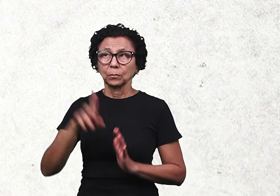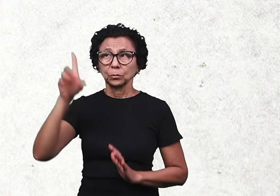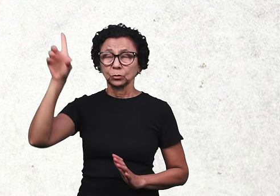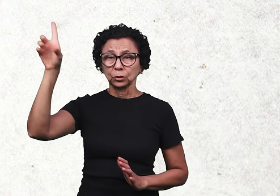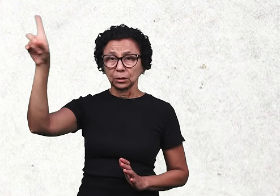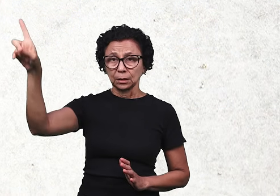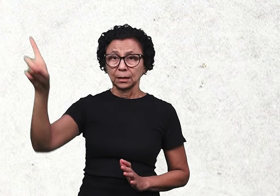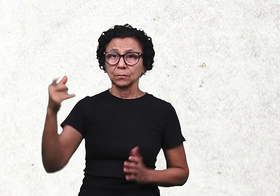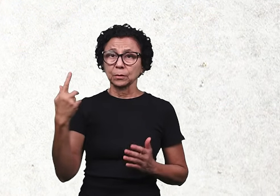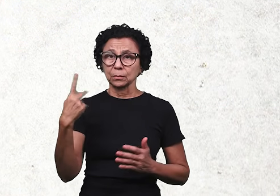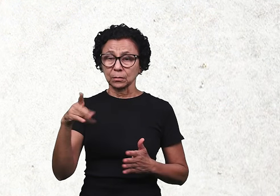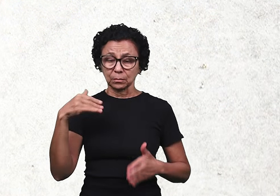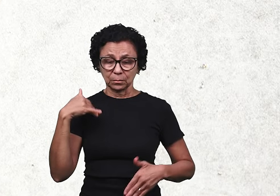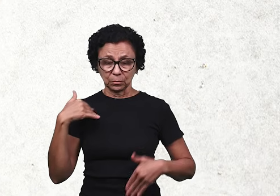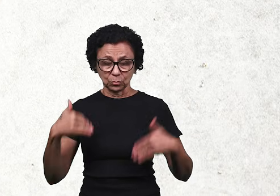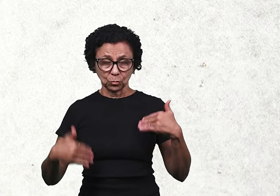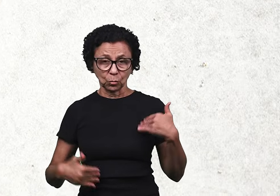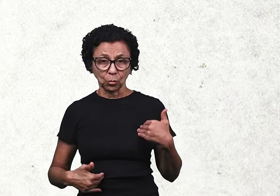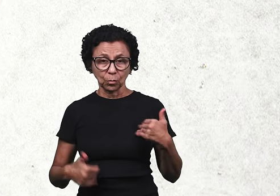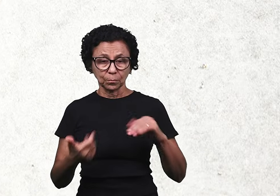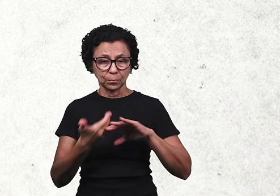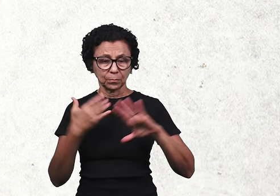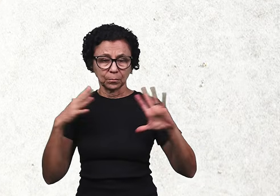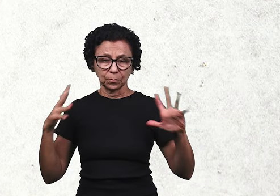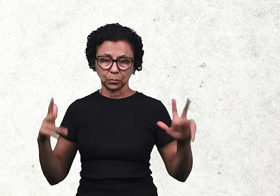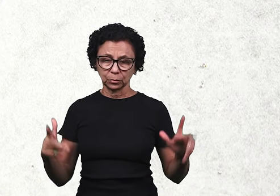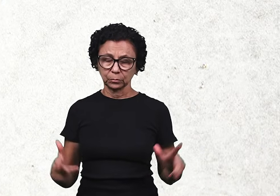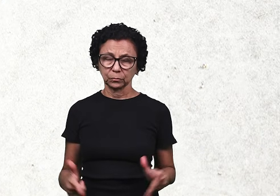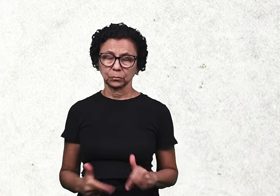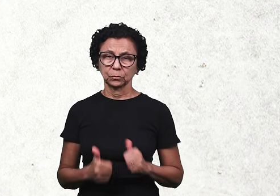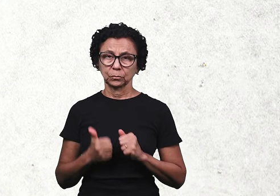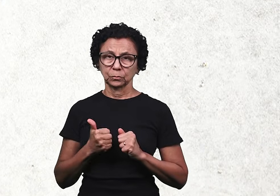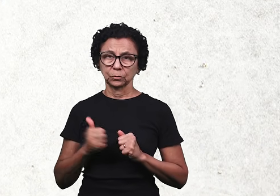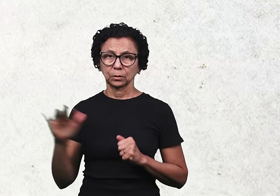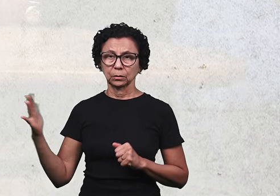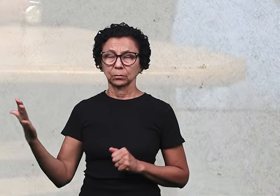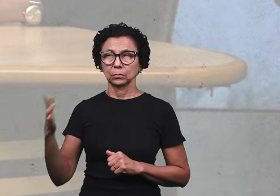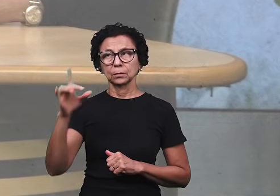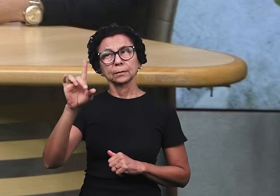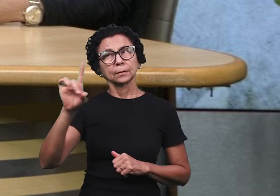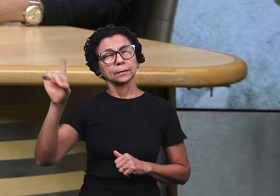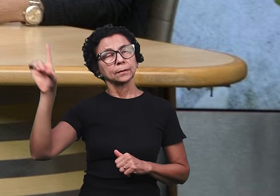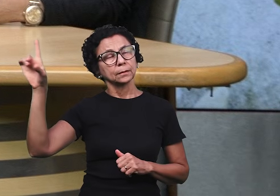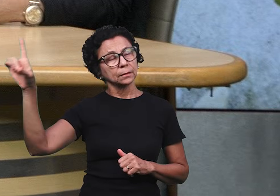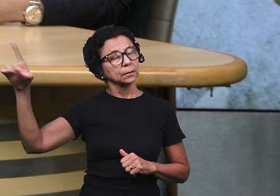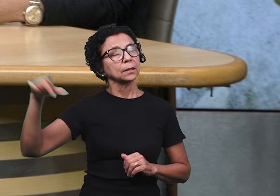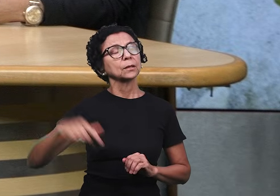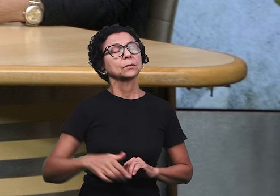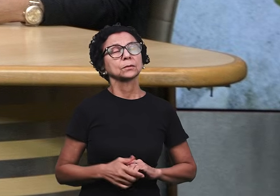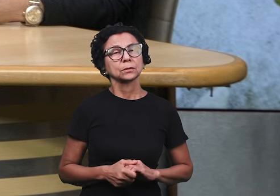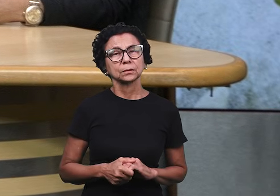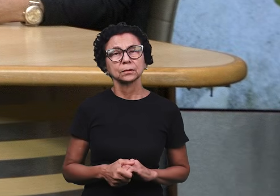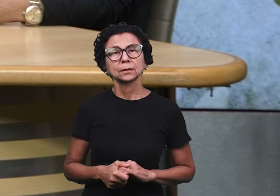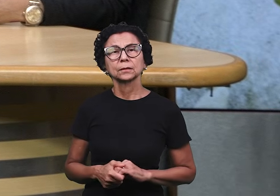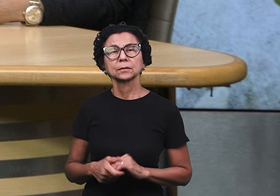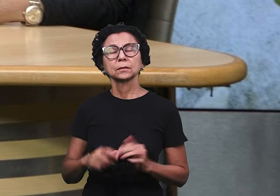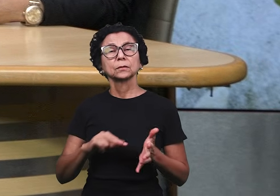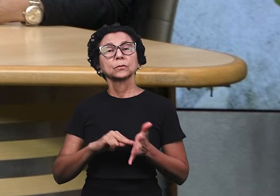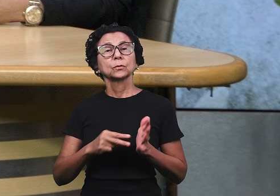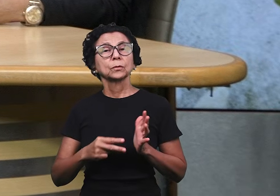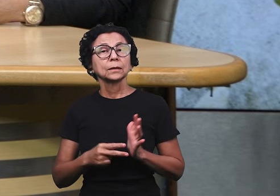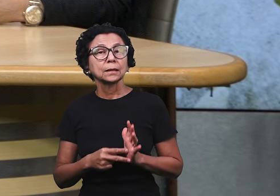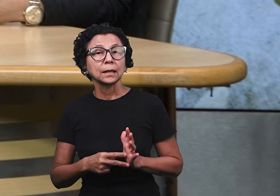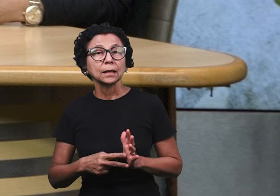em sacrifício vivo, santo e agradável a Deus, que é o vosso culto racional. Então, a adoração é isso, é